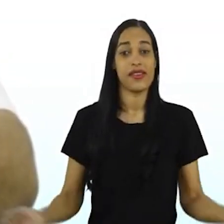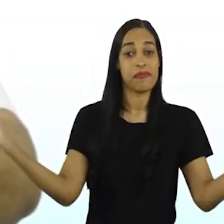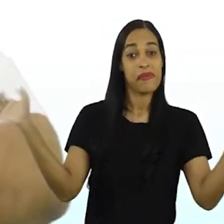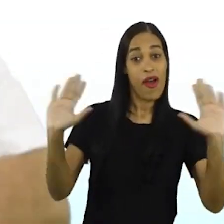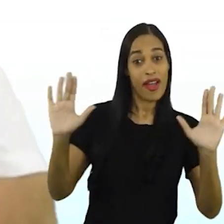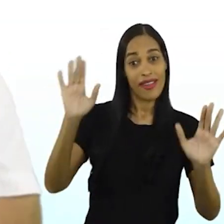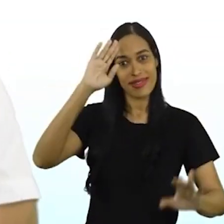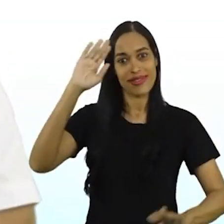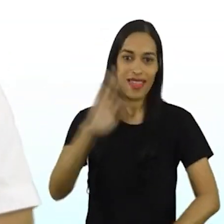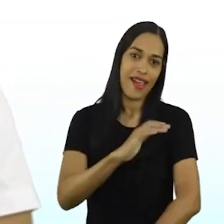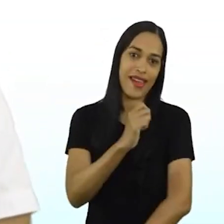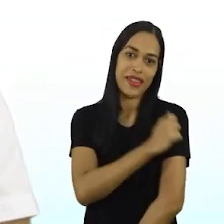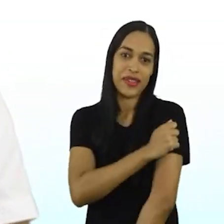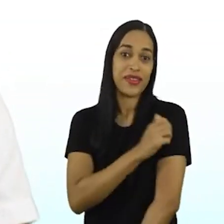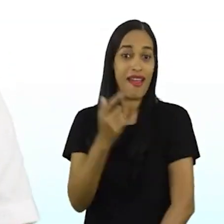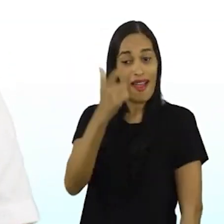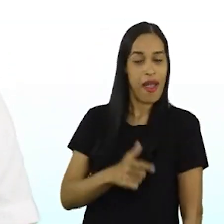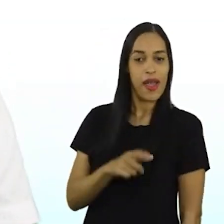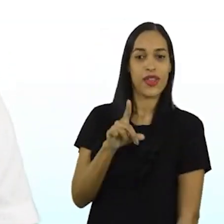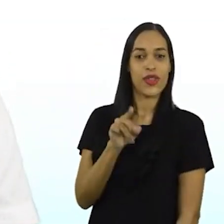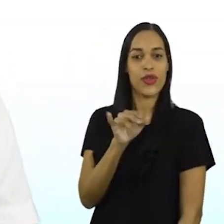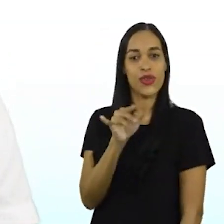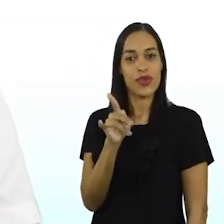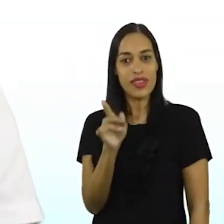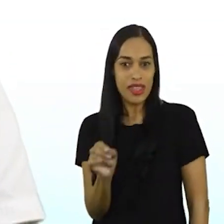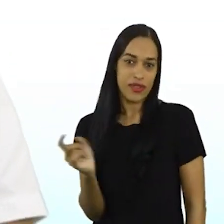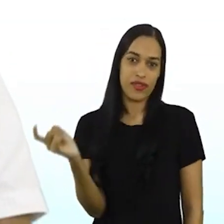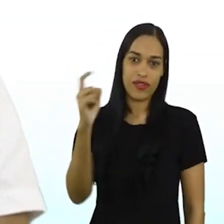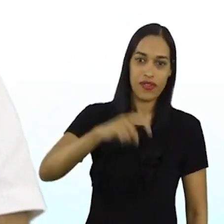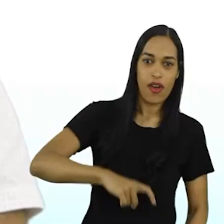Alô, fera, Duduzinho, de volta.